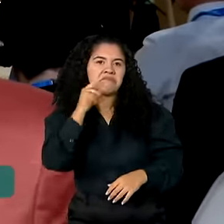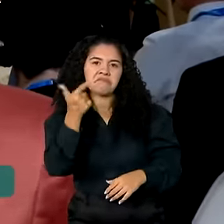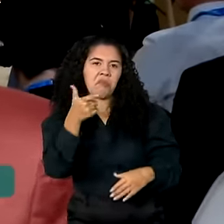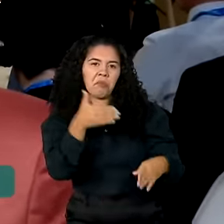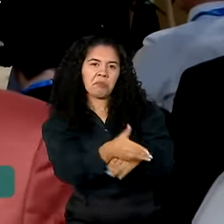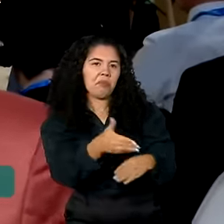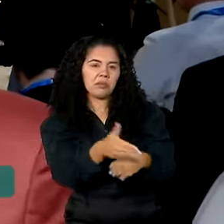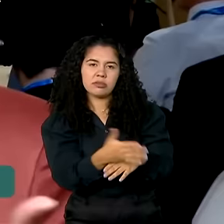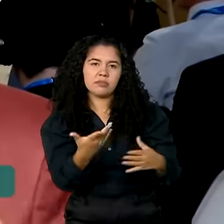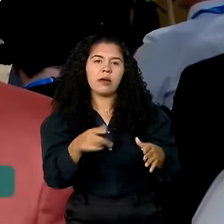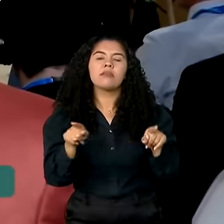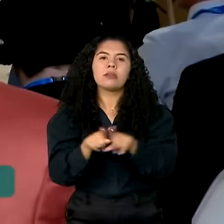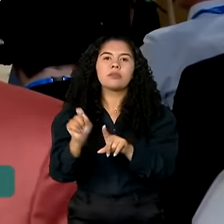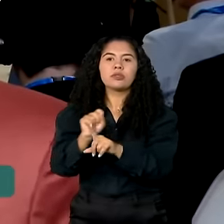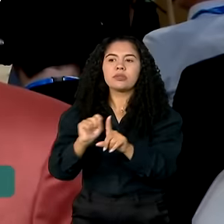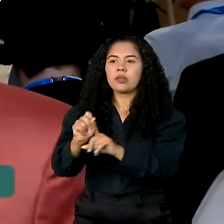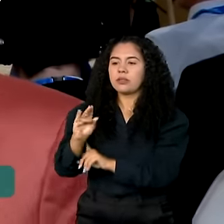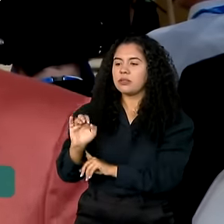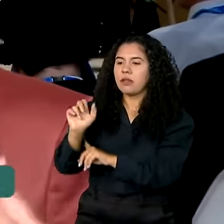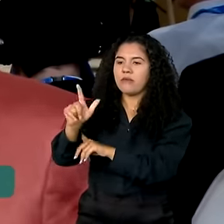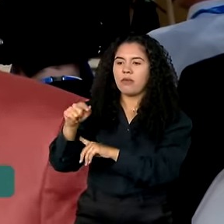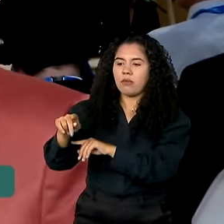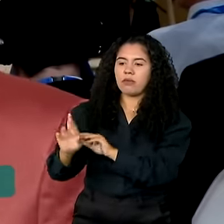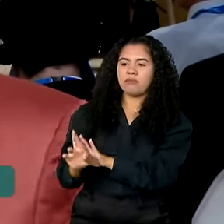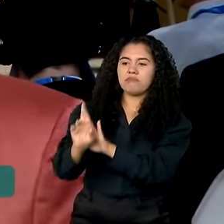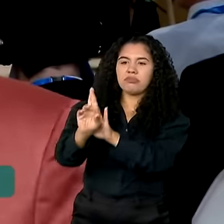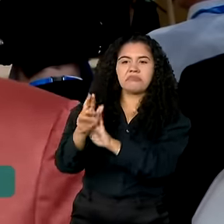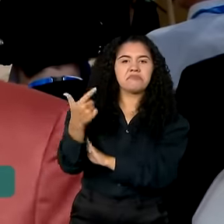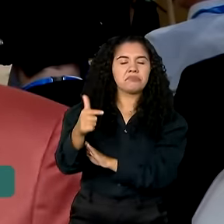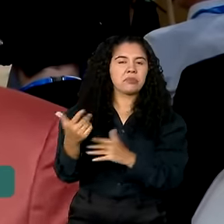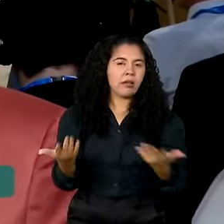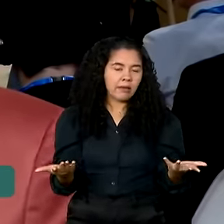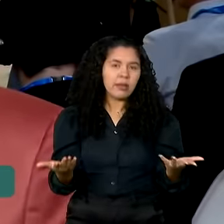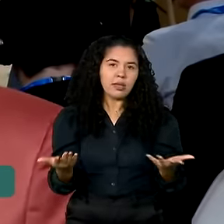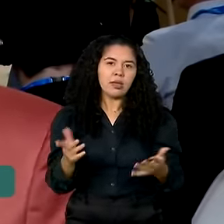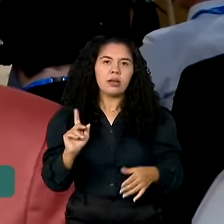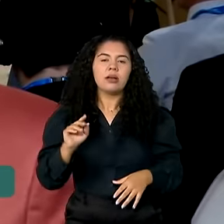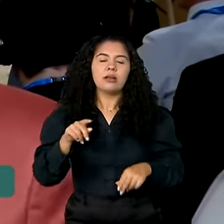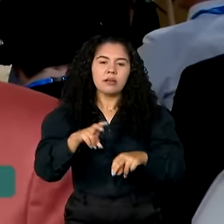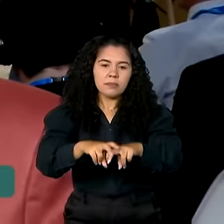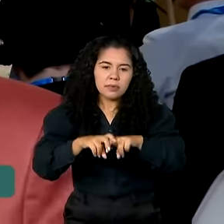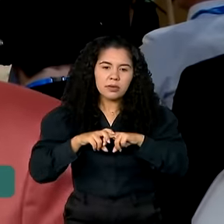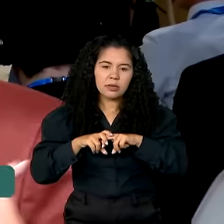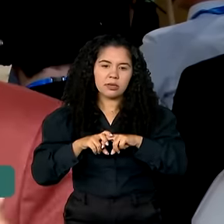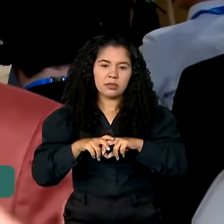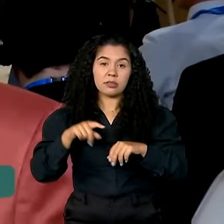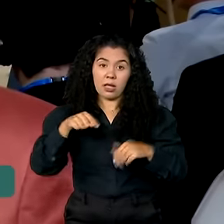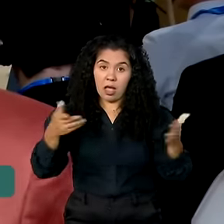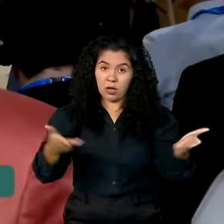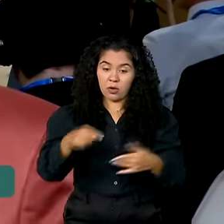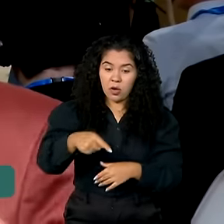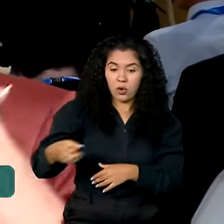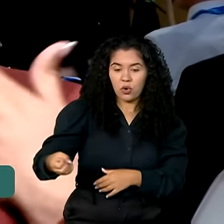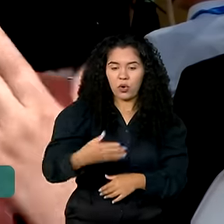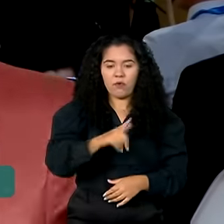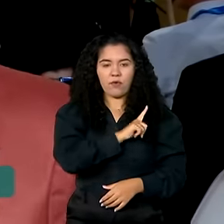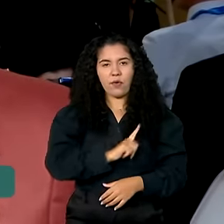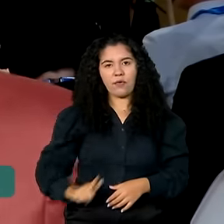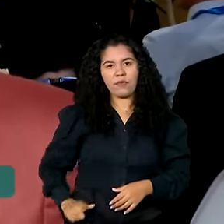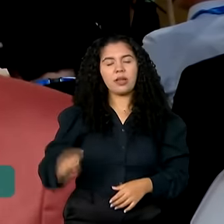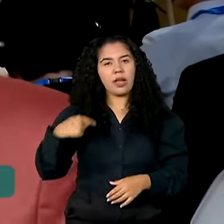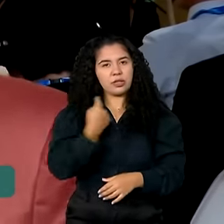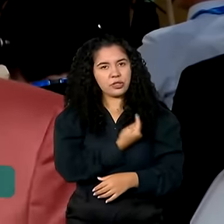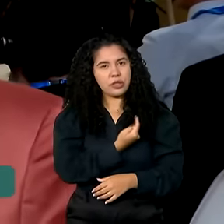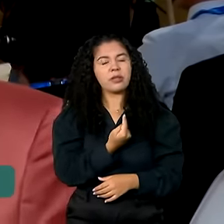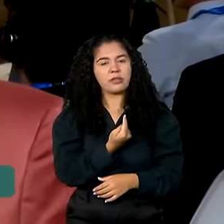inclusive da sociedade civil, que não teve representada. E nesse governo, né, a gente traz essa nova perspectiva de,